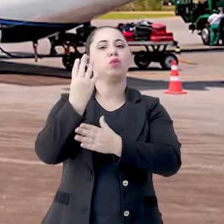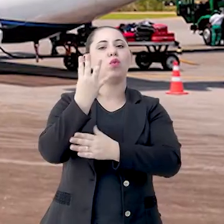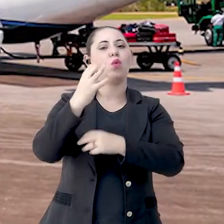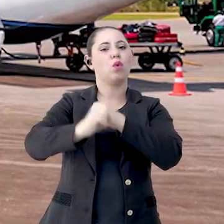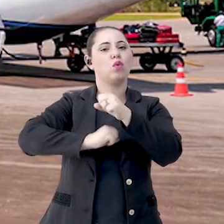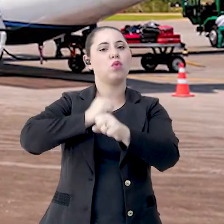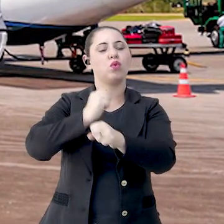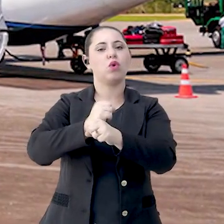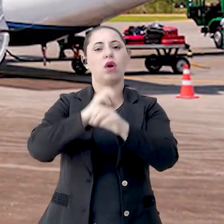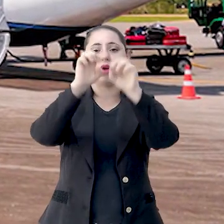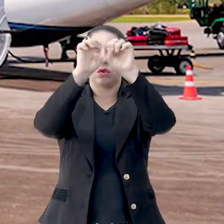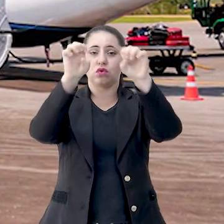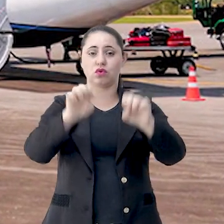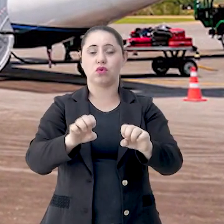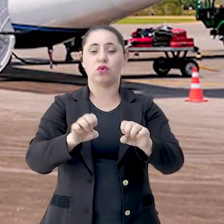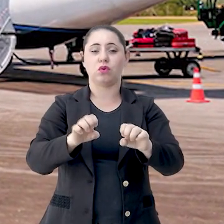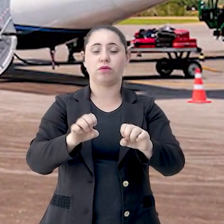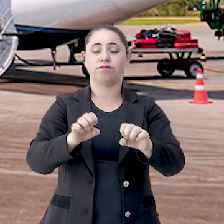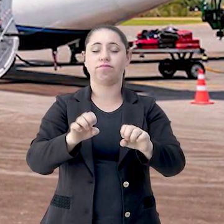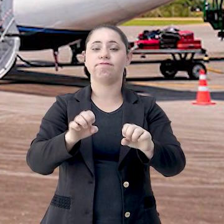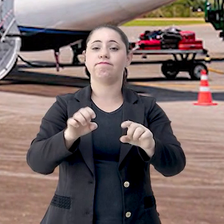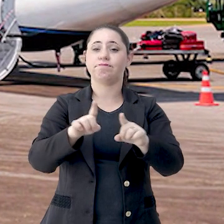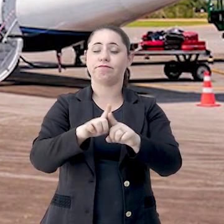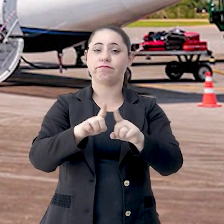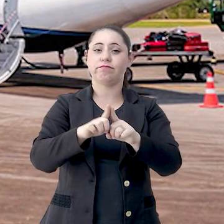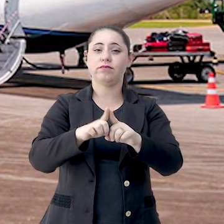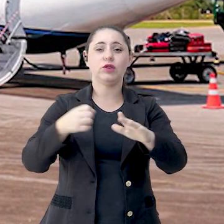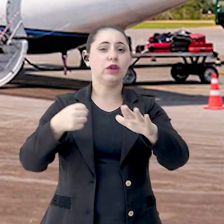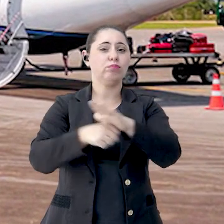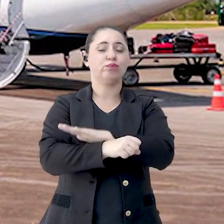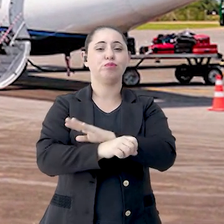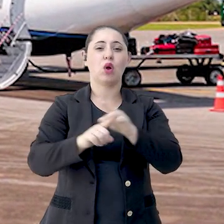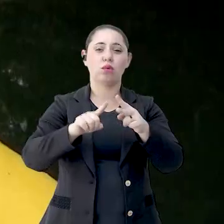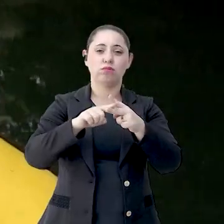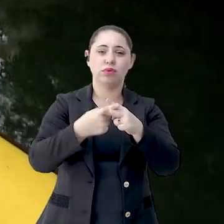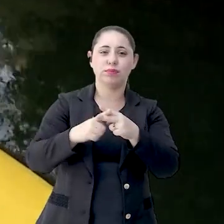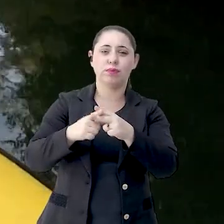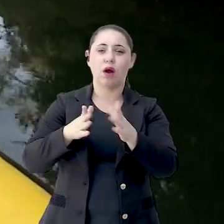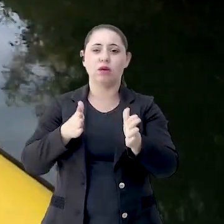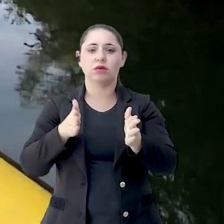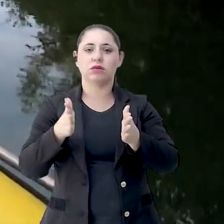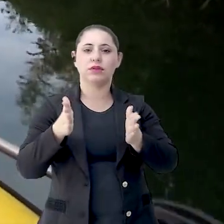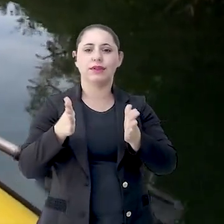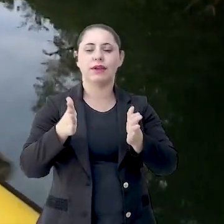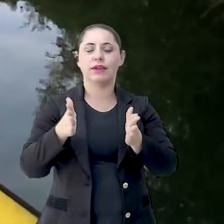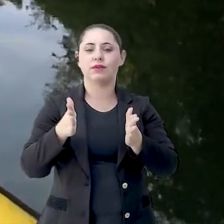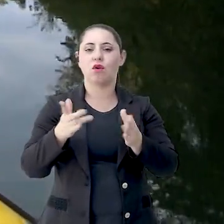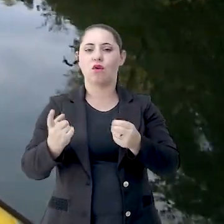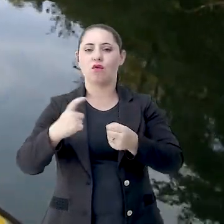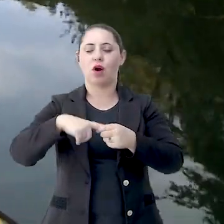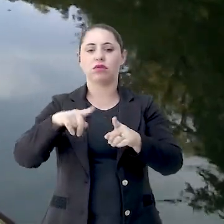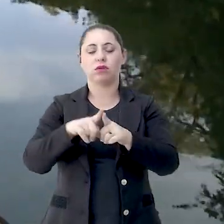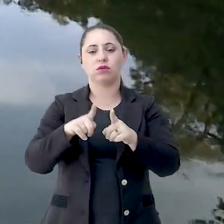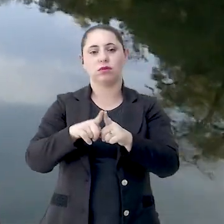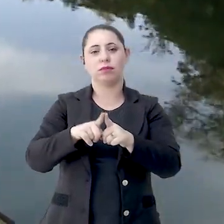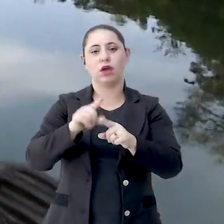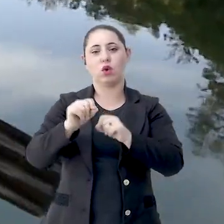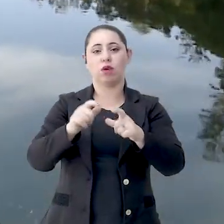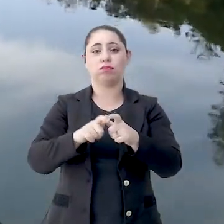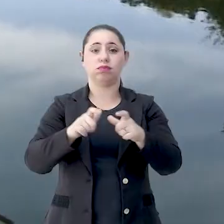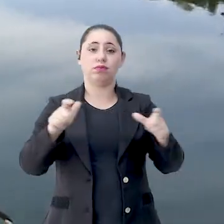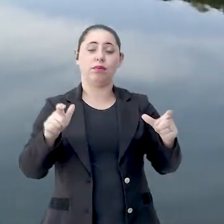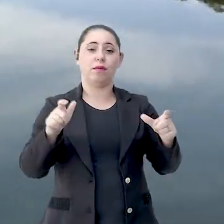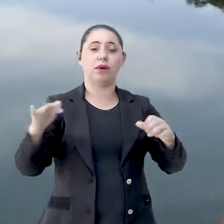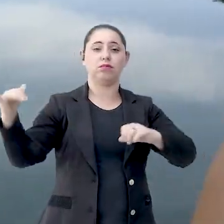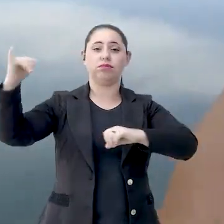acessos, retomada operacional e ampliação do aeroporto estadual, programas de controle e conservação